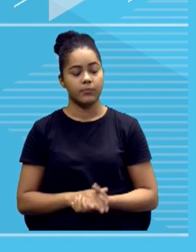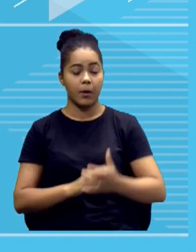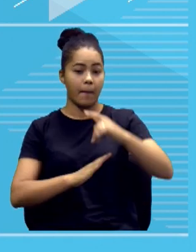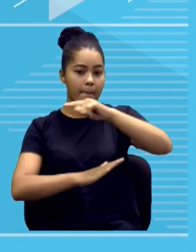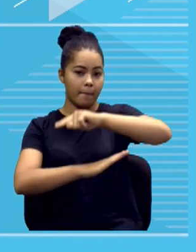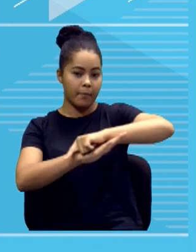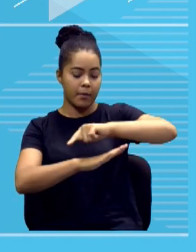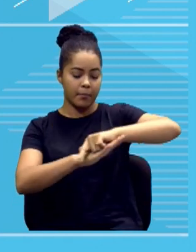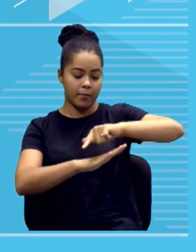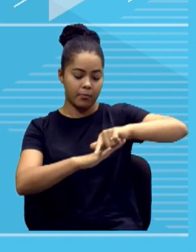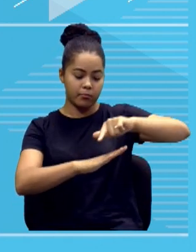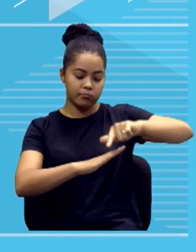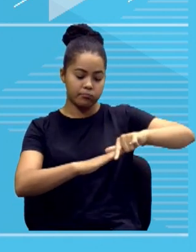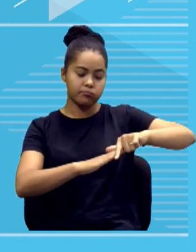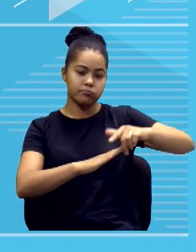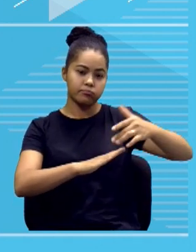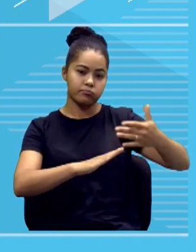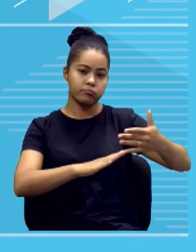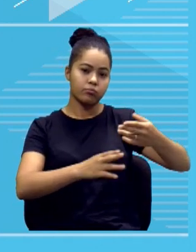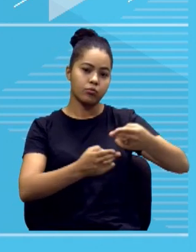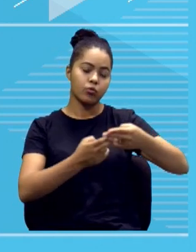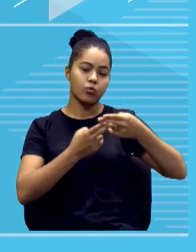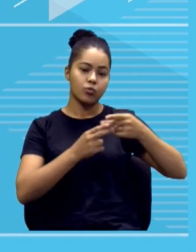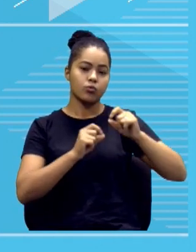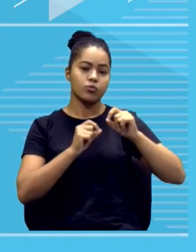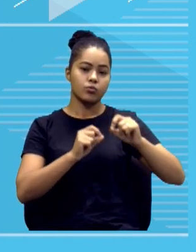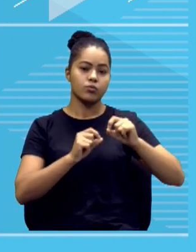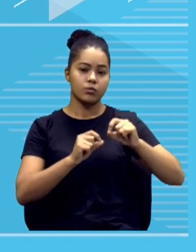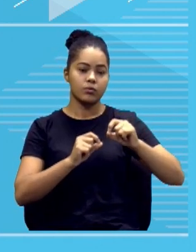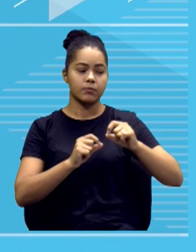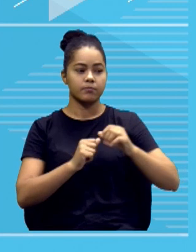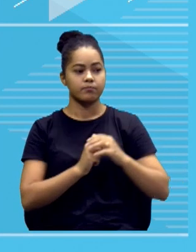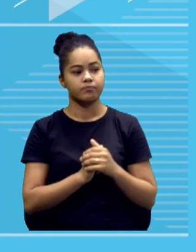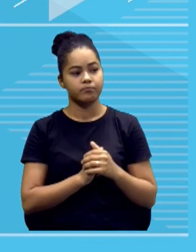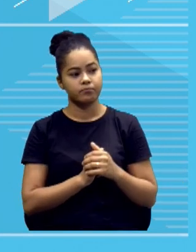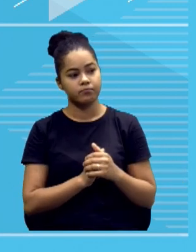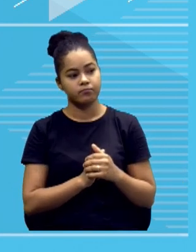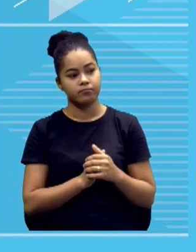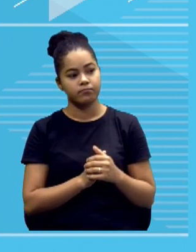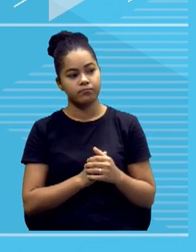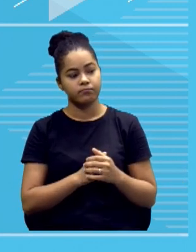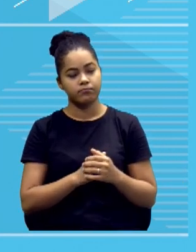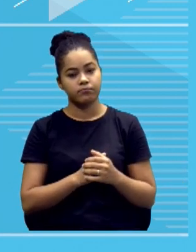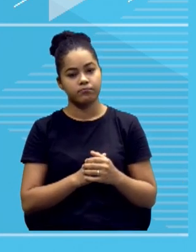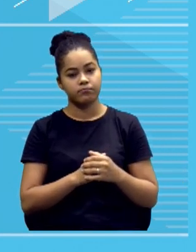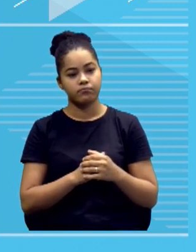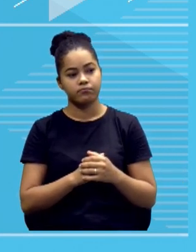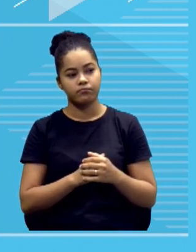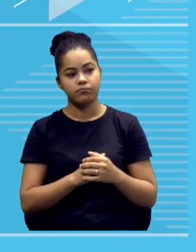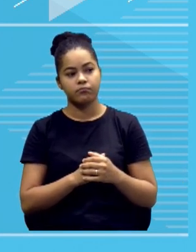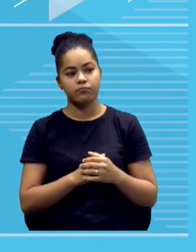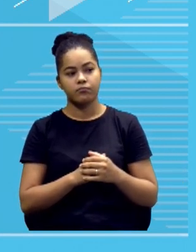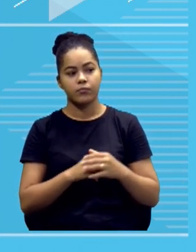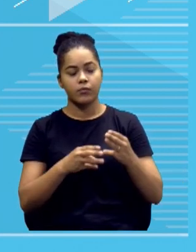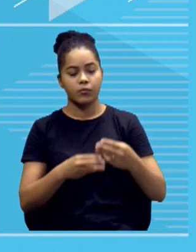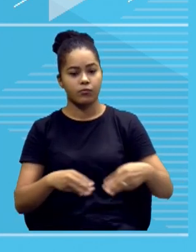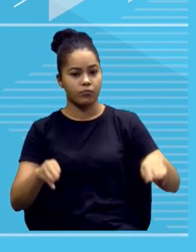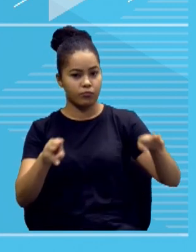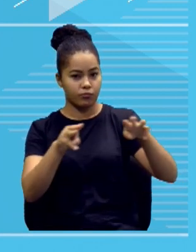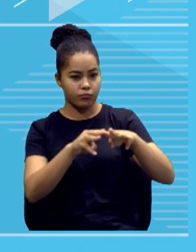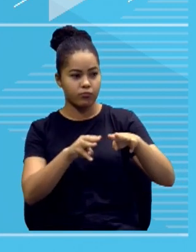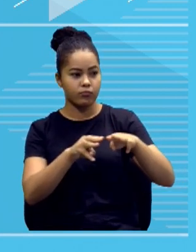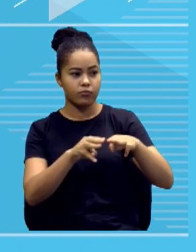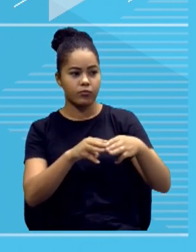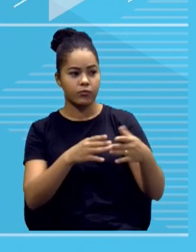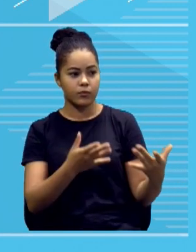transformar a energia presente em ondas eletromagnéticas, olha aí, em energia elétrica, por